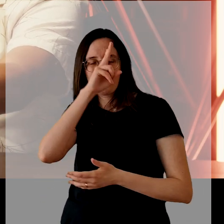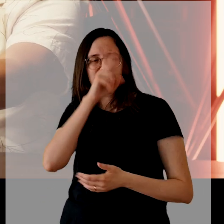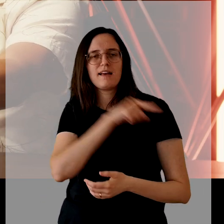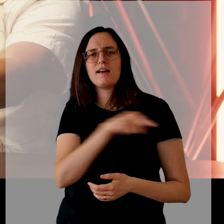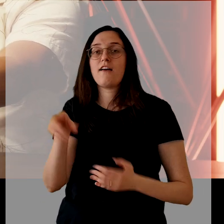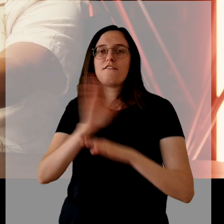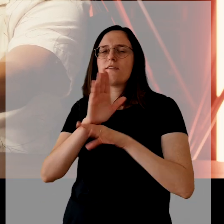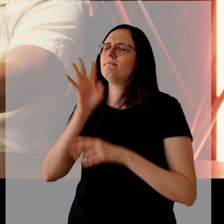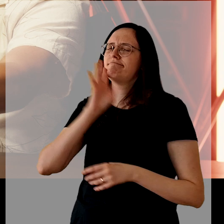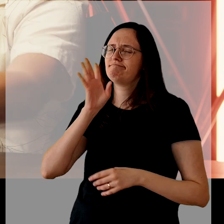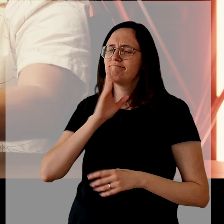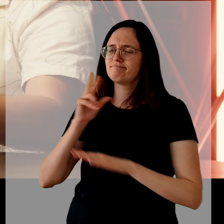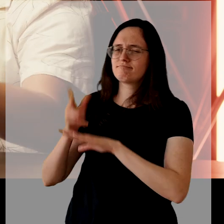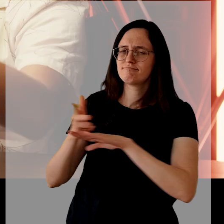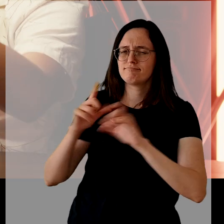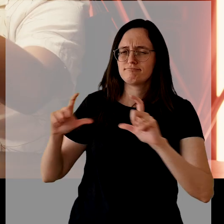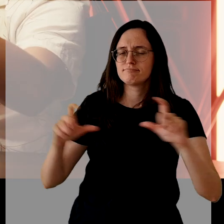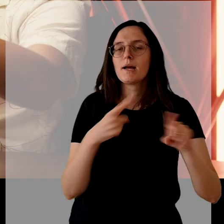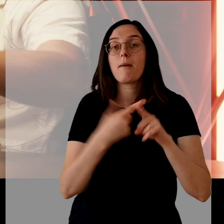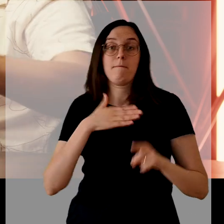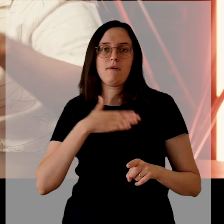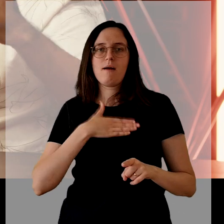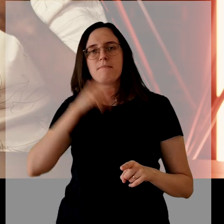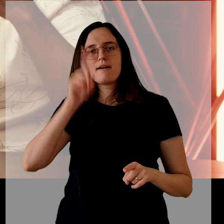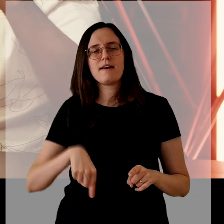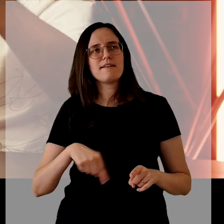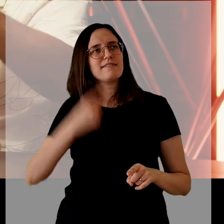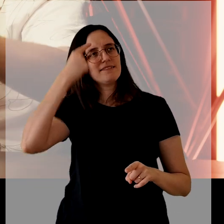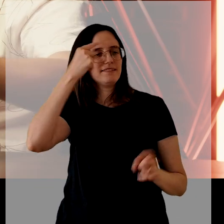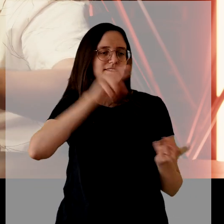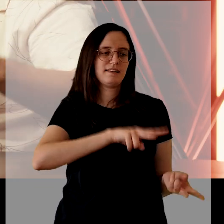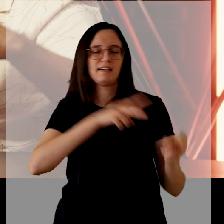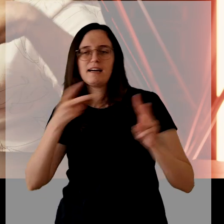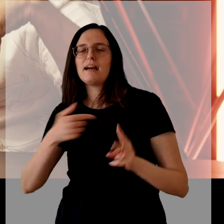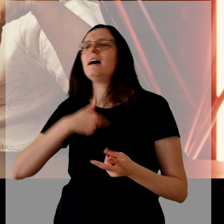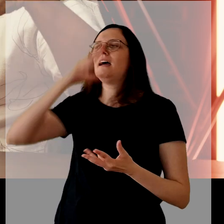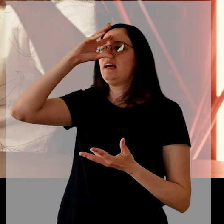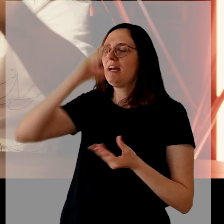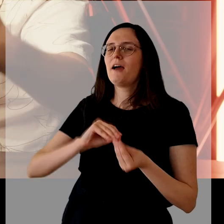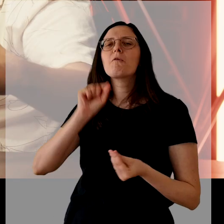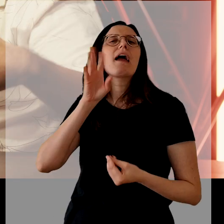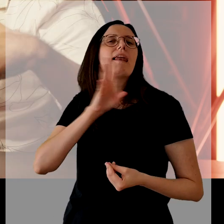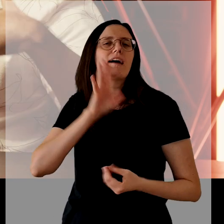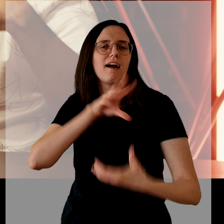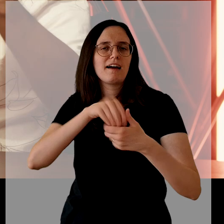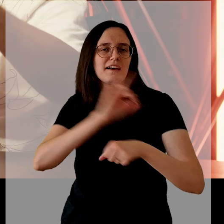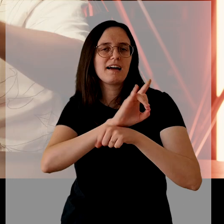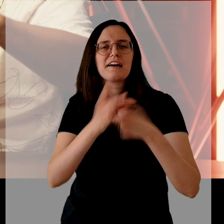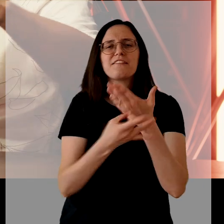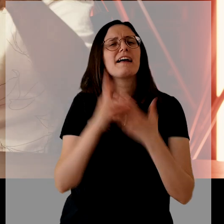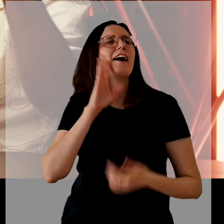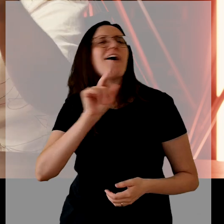filme que foi muito legal fazer, assim, porque ele para mim também foi um pouco essa passagem, assim, de entender o que é legal do documentário, o que é legal